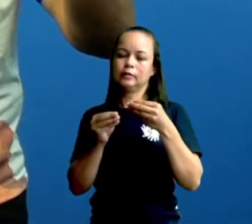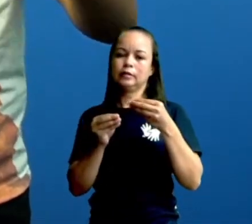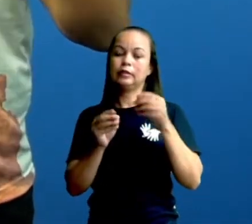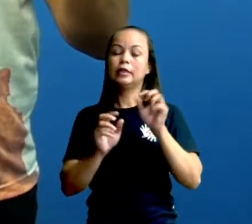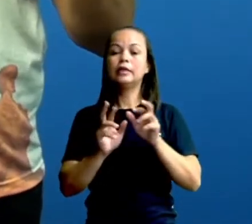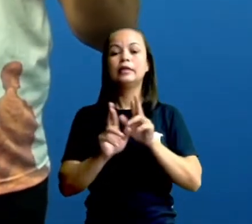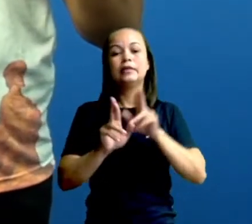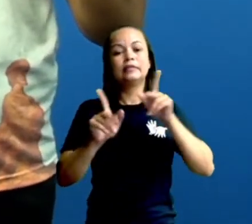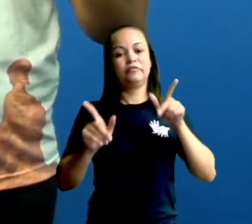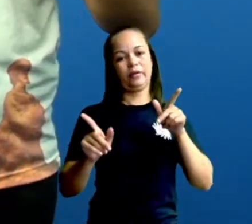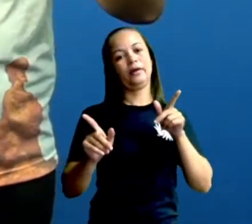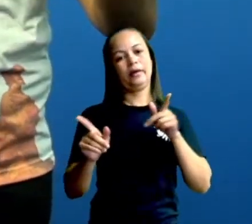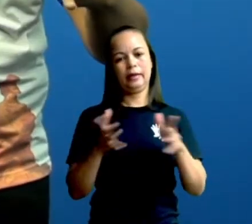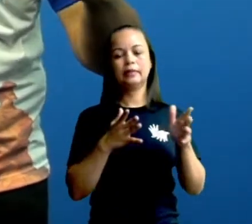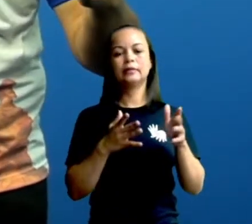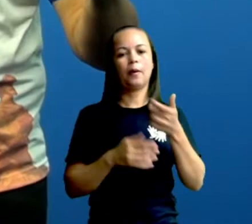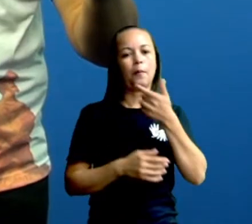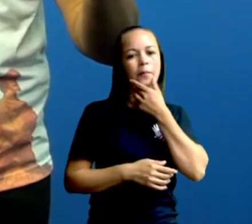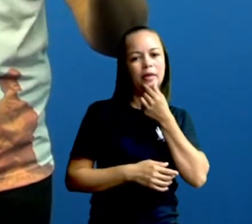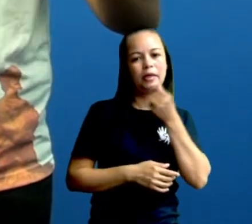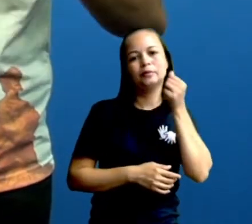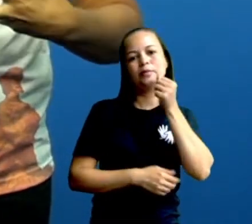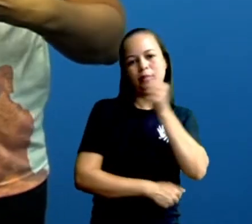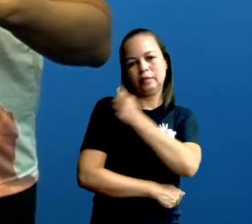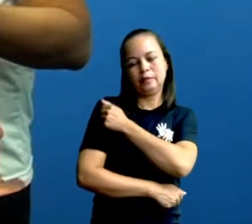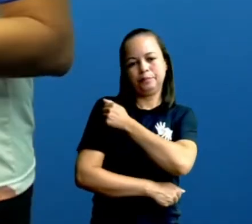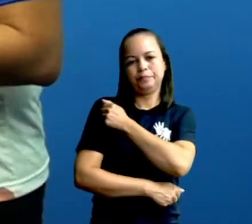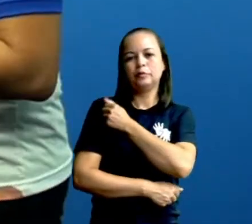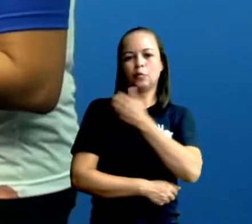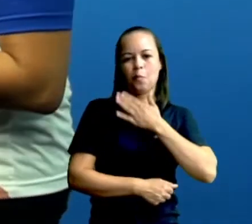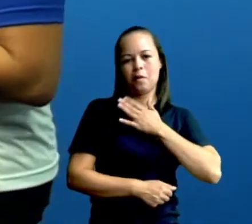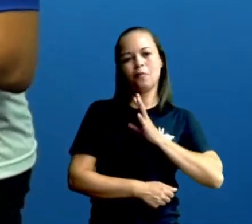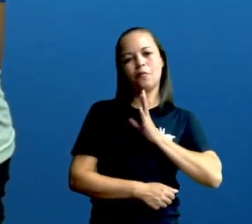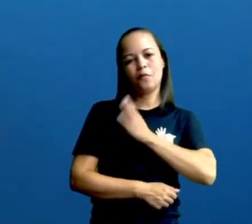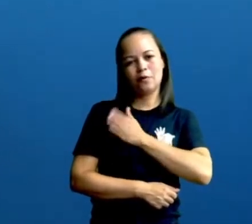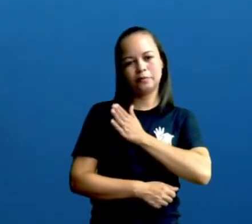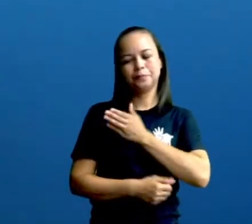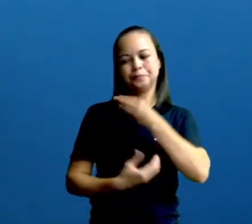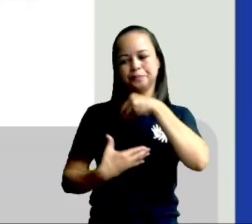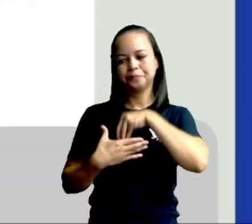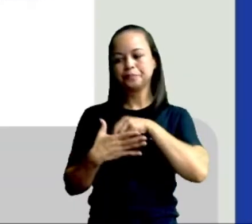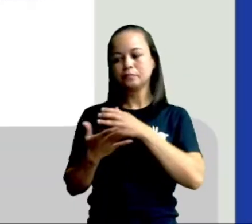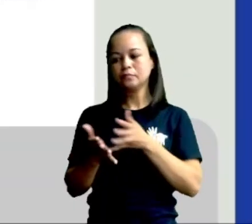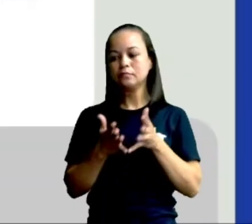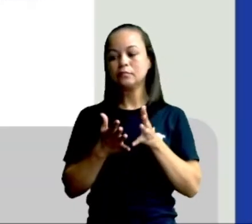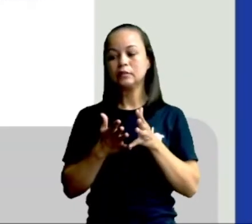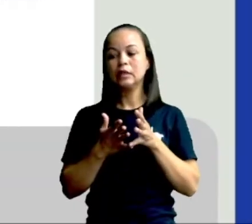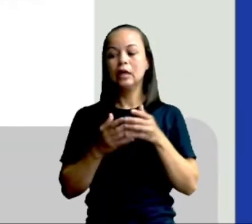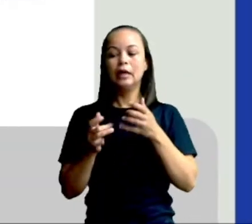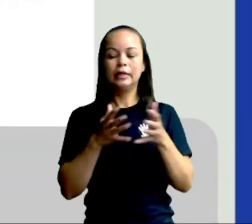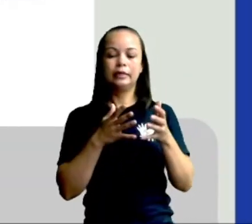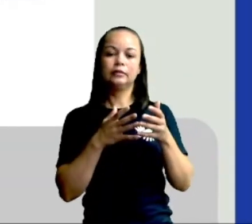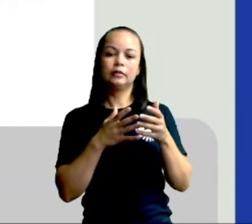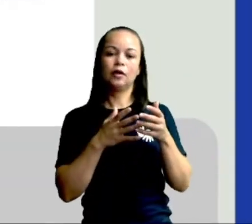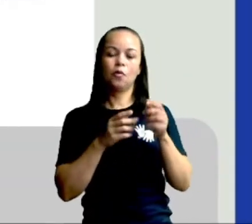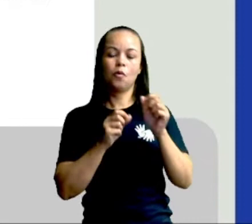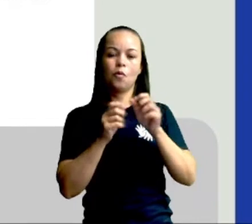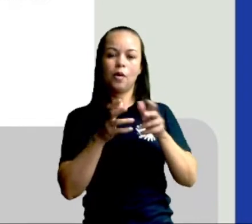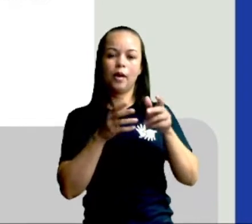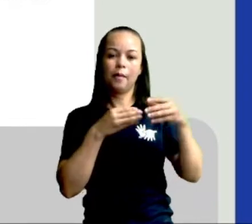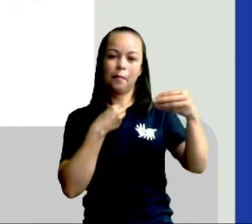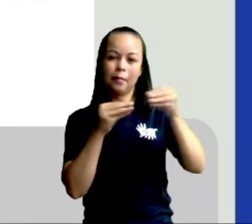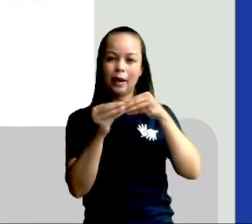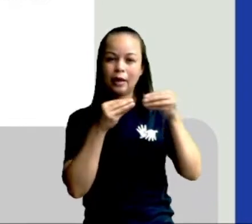diferença. Paquito e Paquita, Elinho, Elinha do meu coração. E aí, ó, plástico, materiais formados pela união